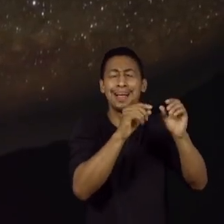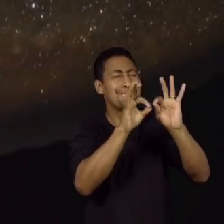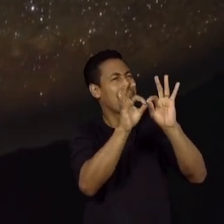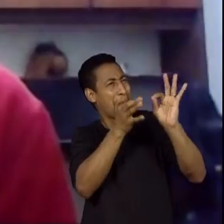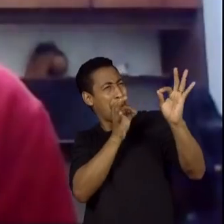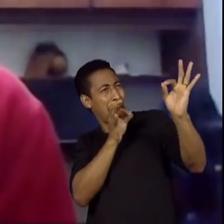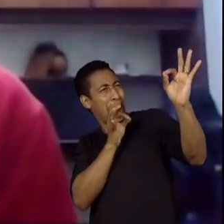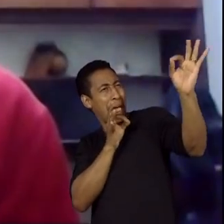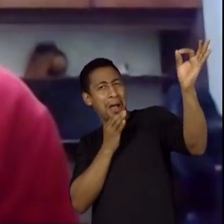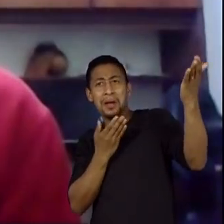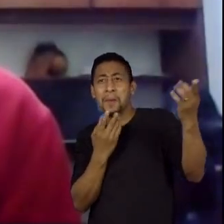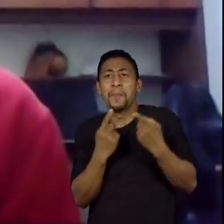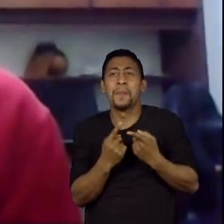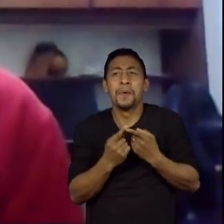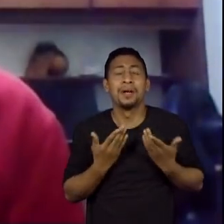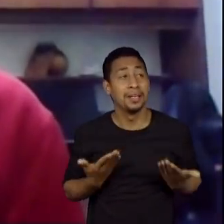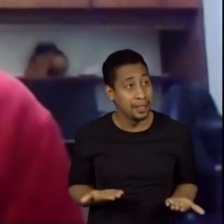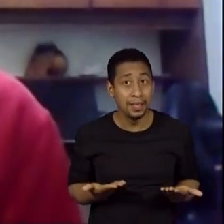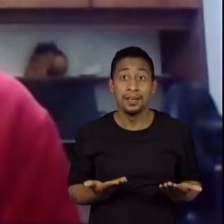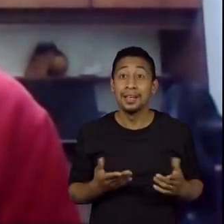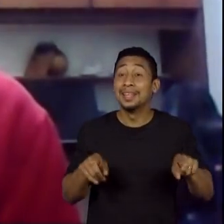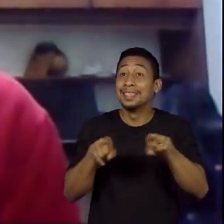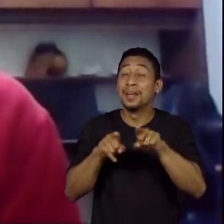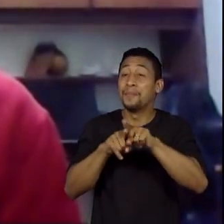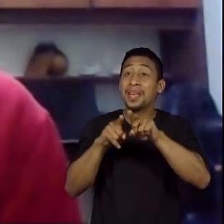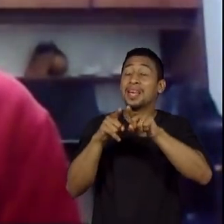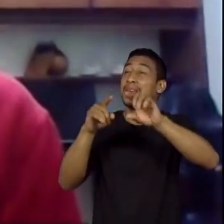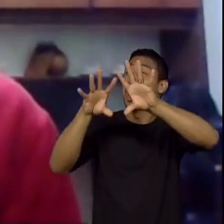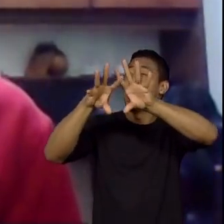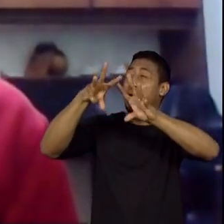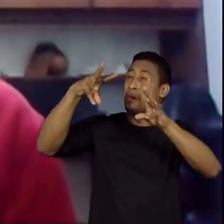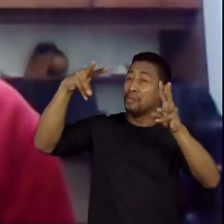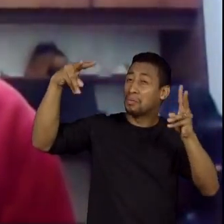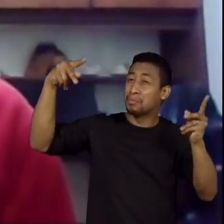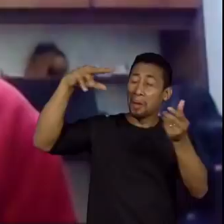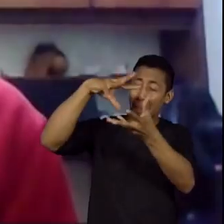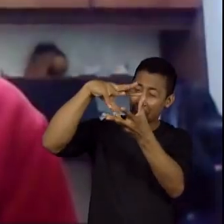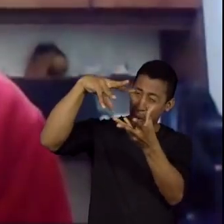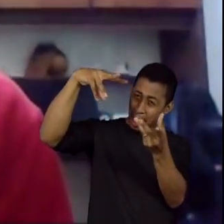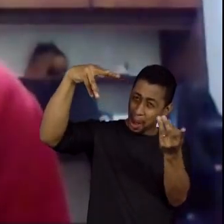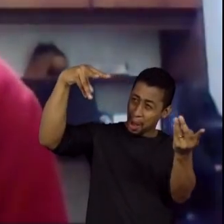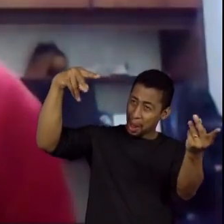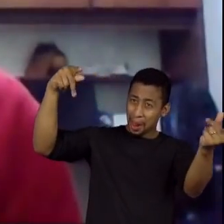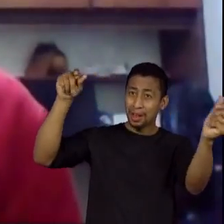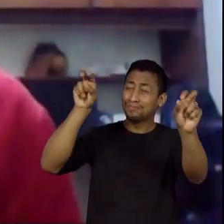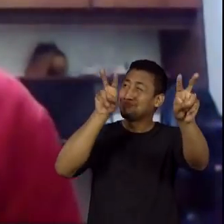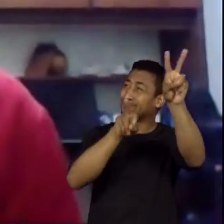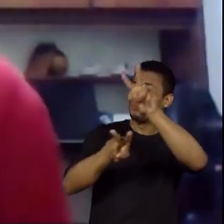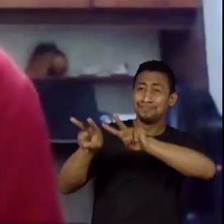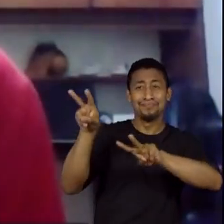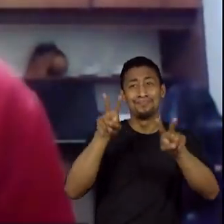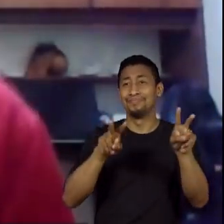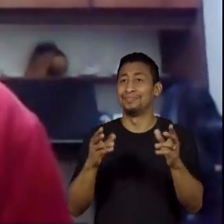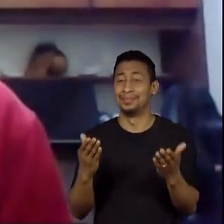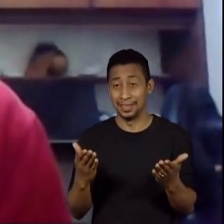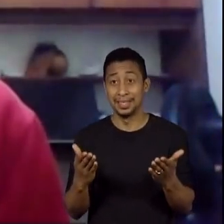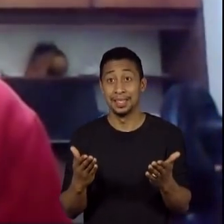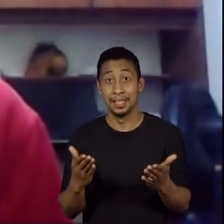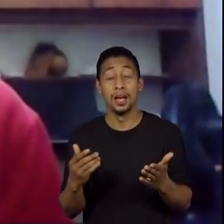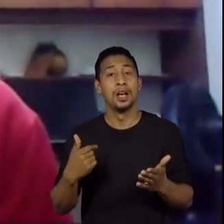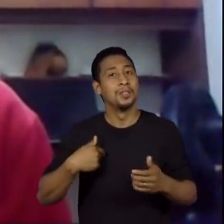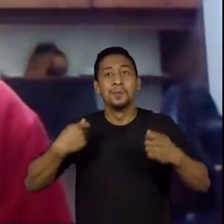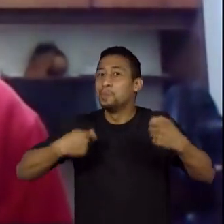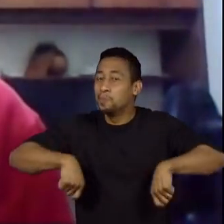da cidade? Você olha e vê aquela Via Láctea. Gente, a gente tem muita coisa para a